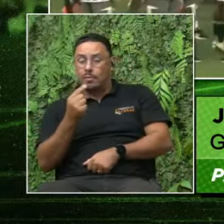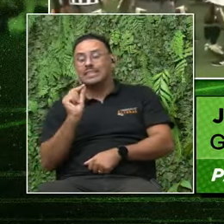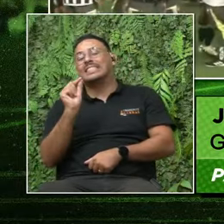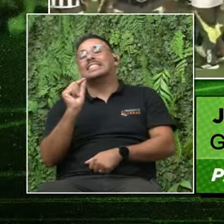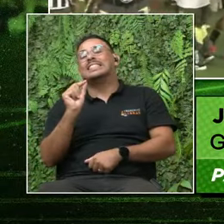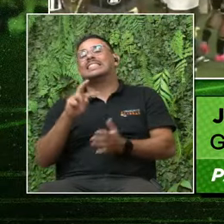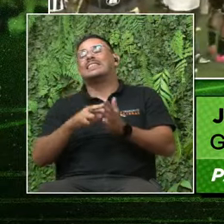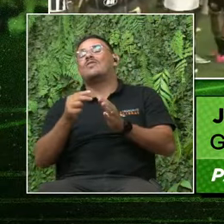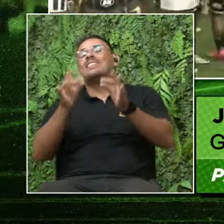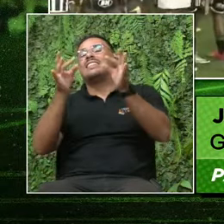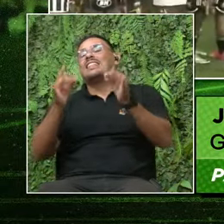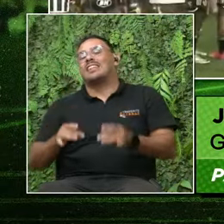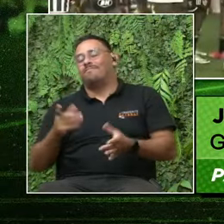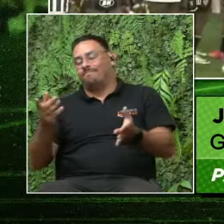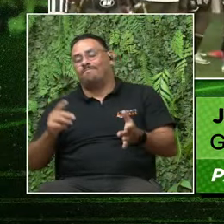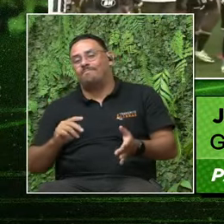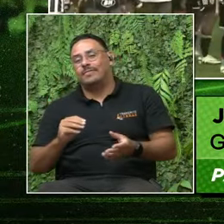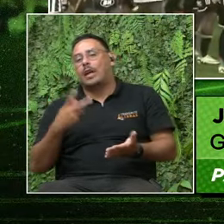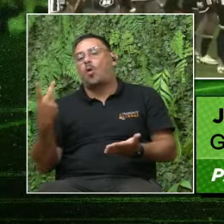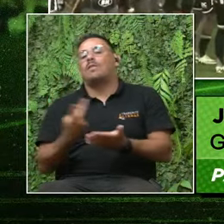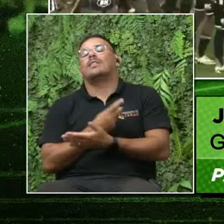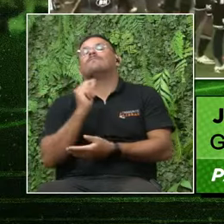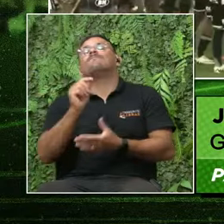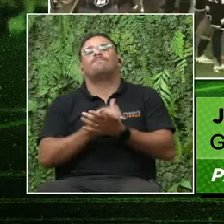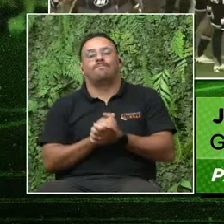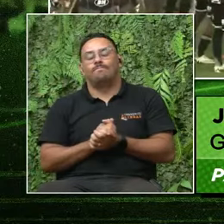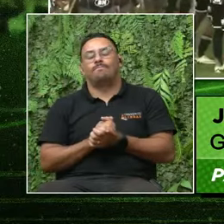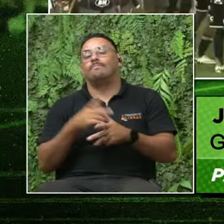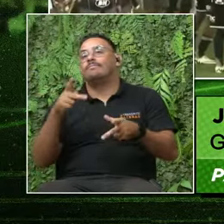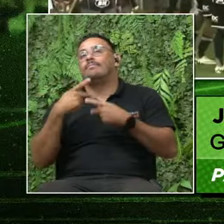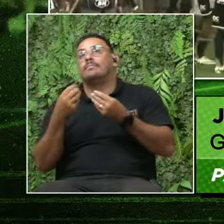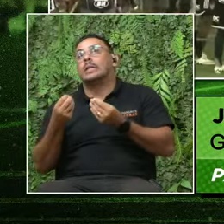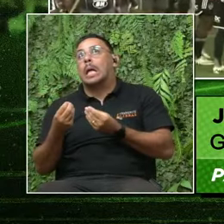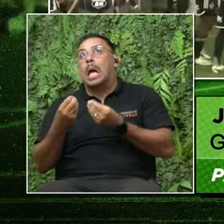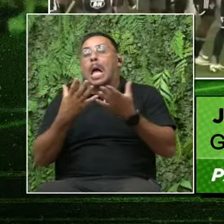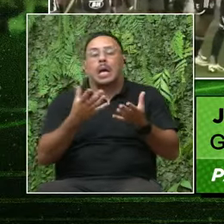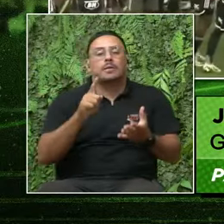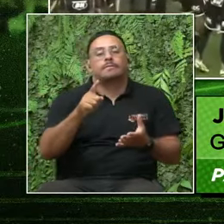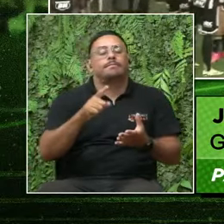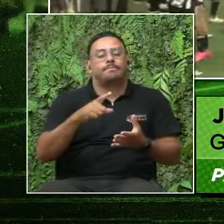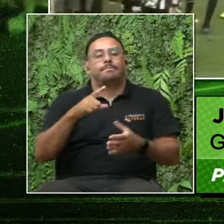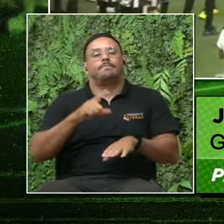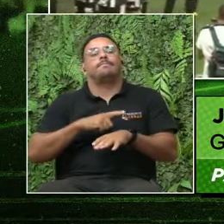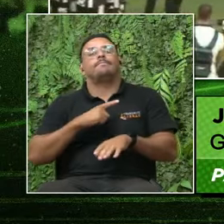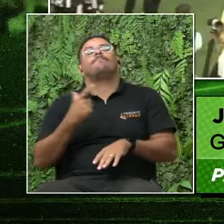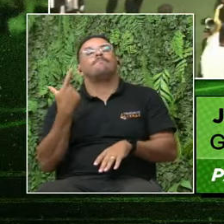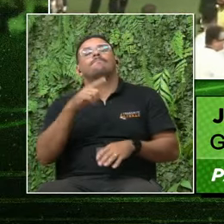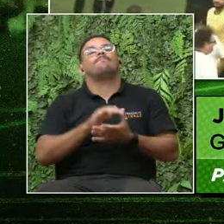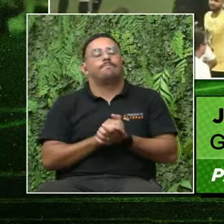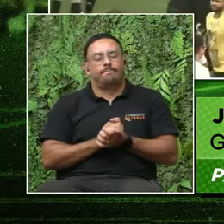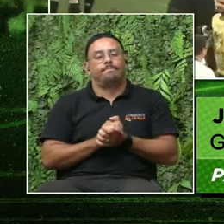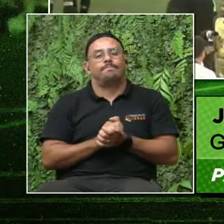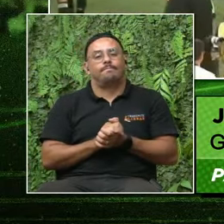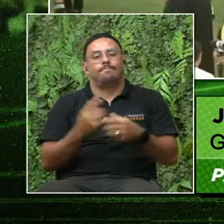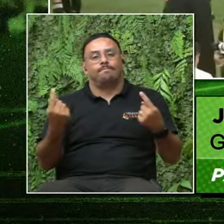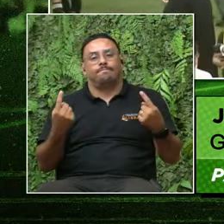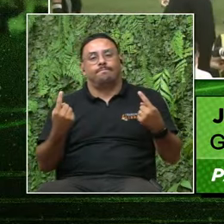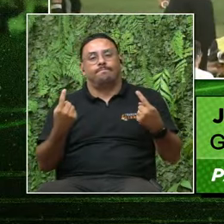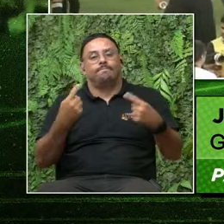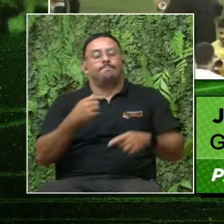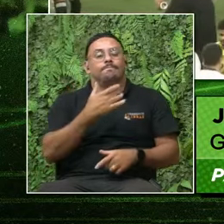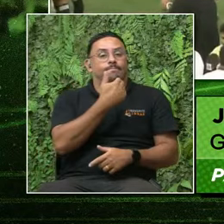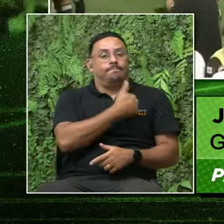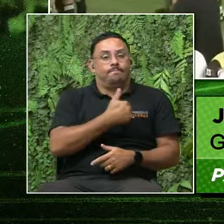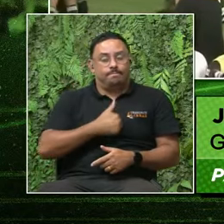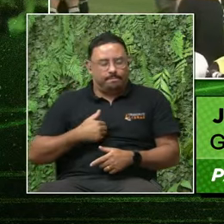detalhes você acaba não vou falar entregando Mas você dá mais margem para o adversário que é